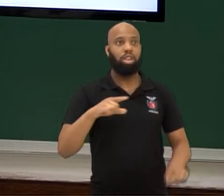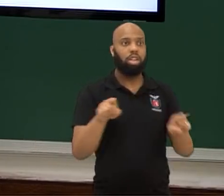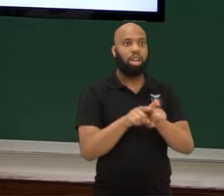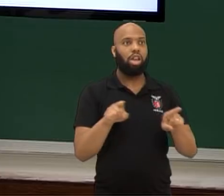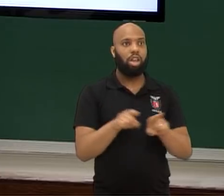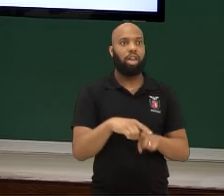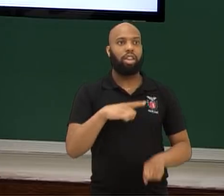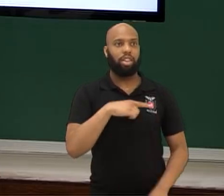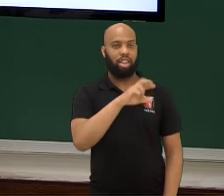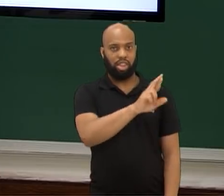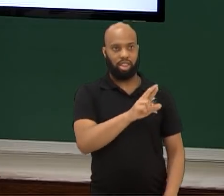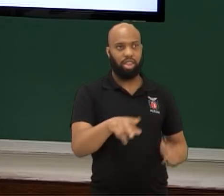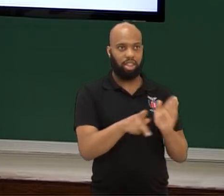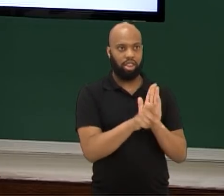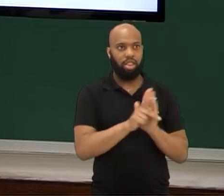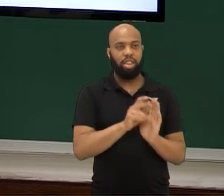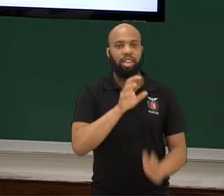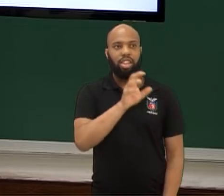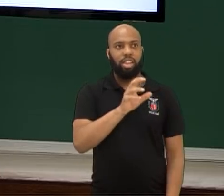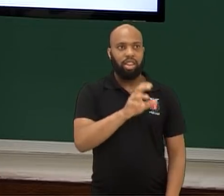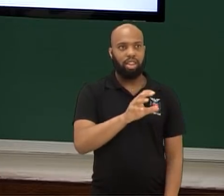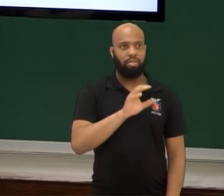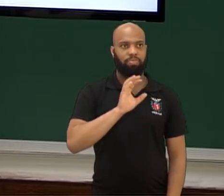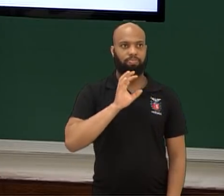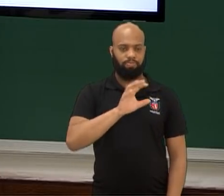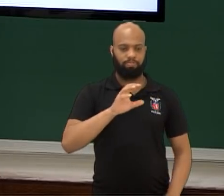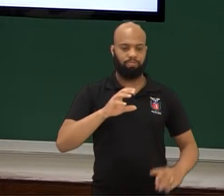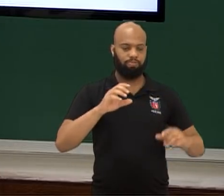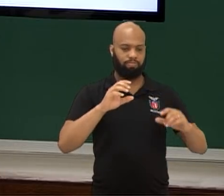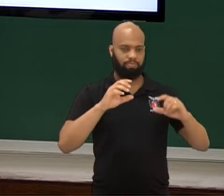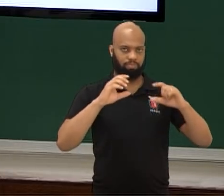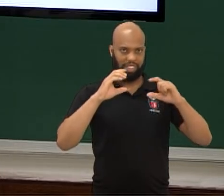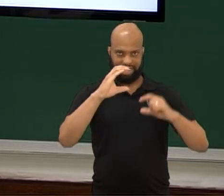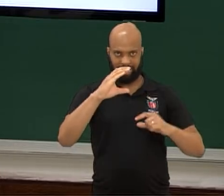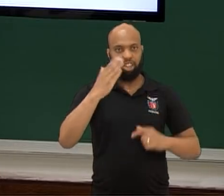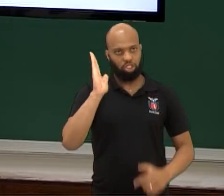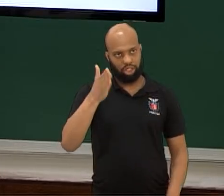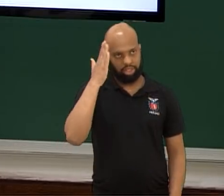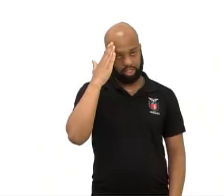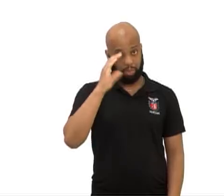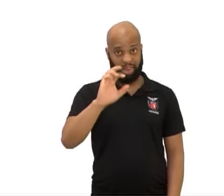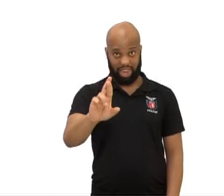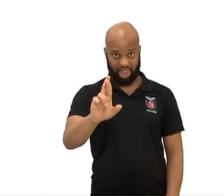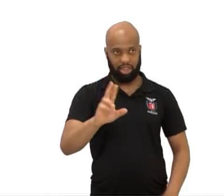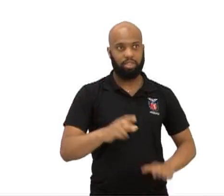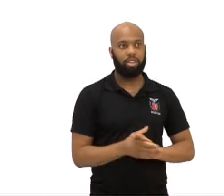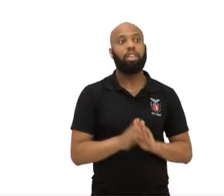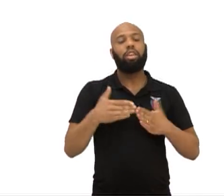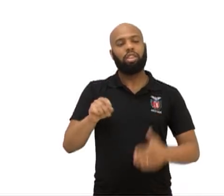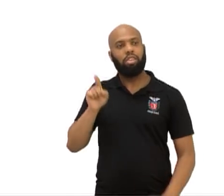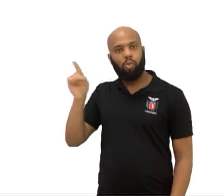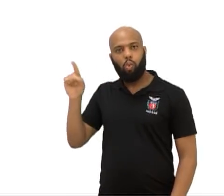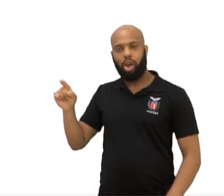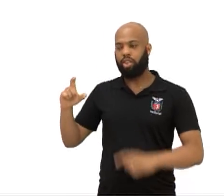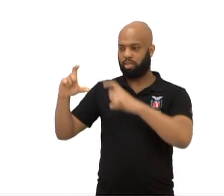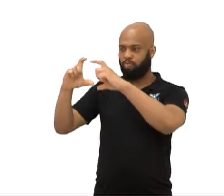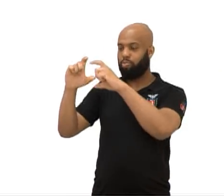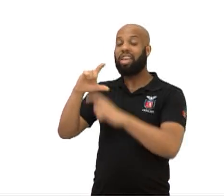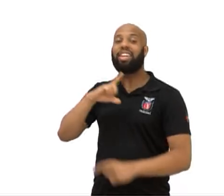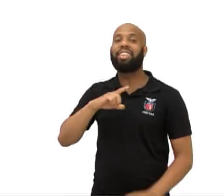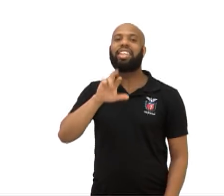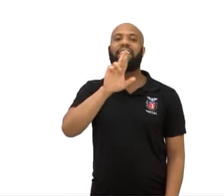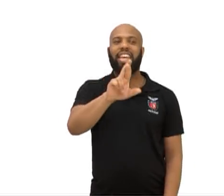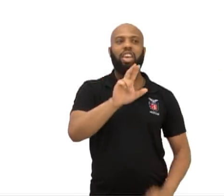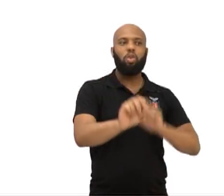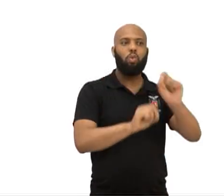o raio dessa circunferência. Então vejamos aqui. Essa circunferência aqui tem